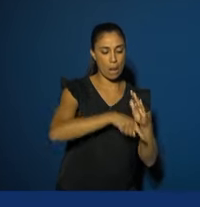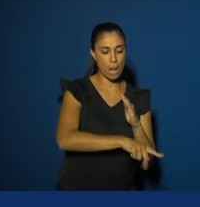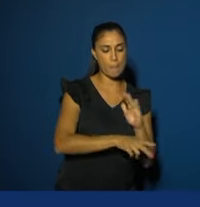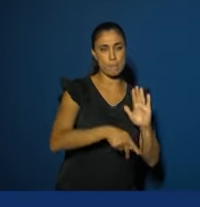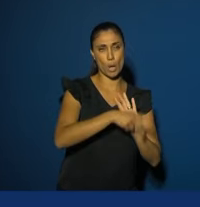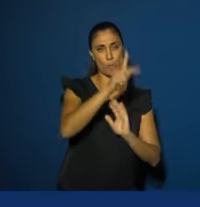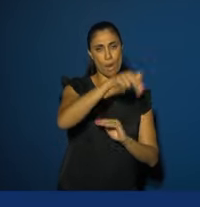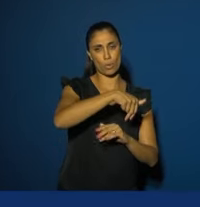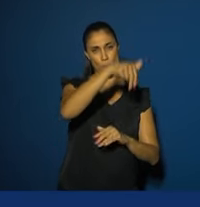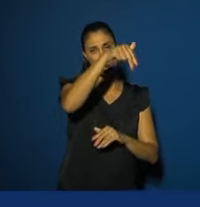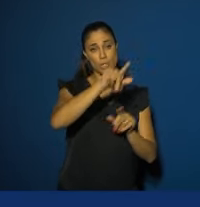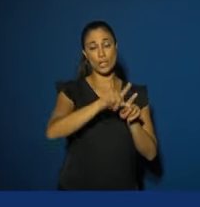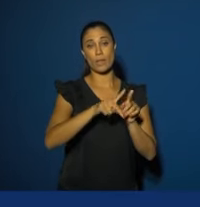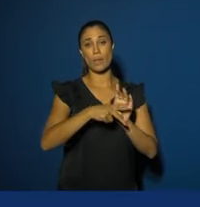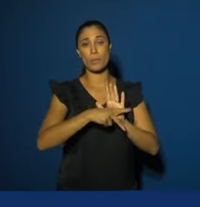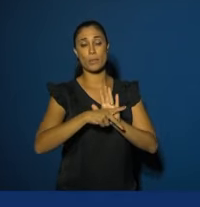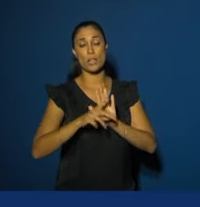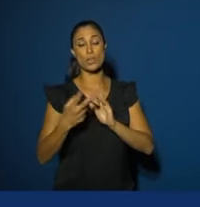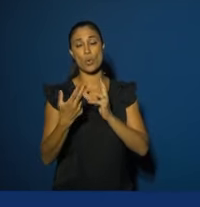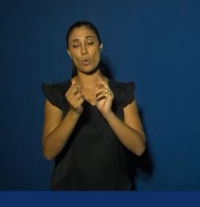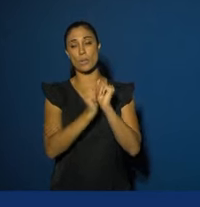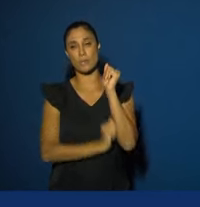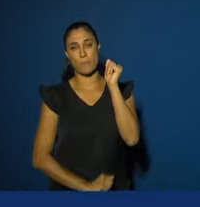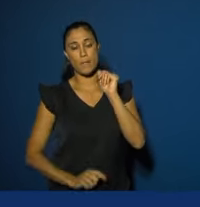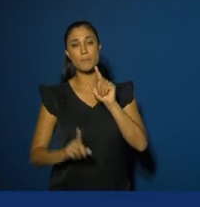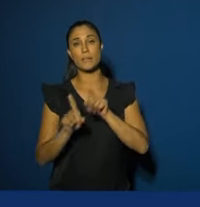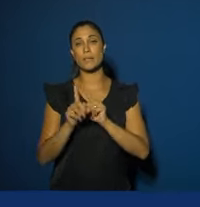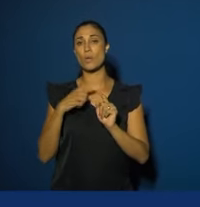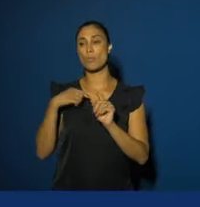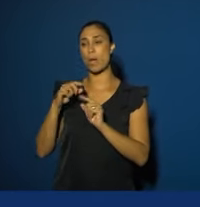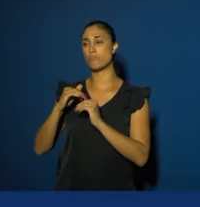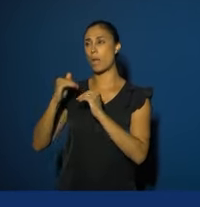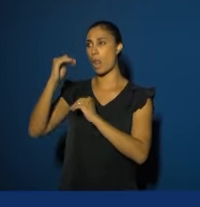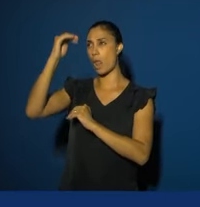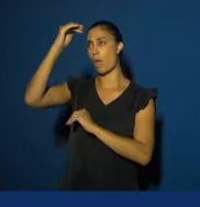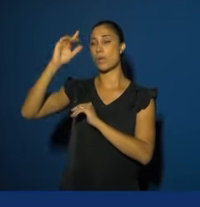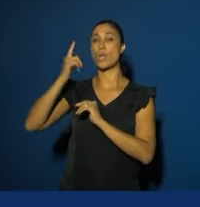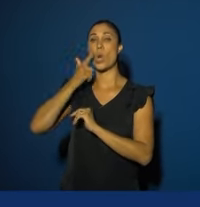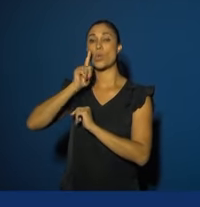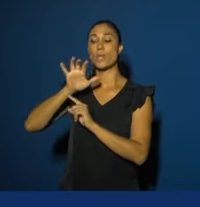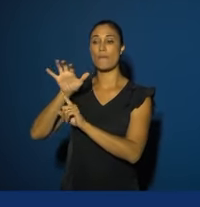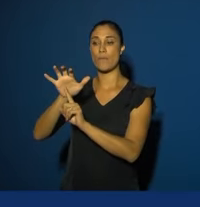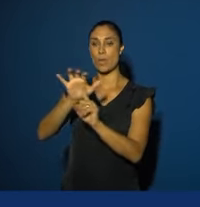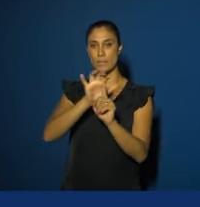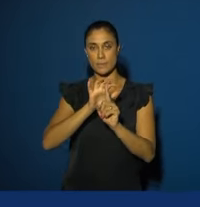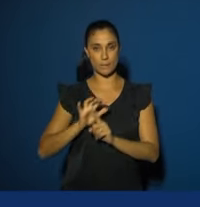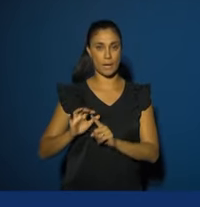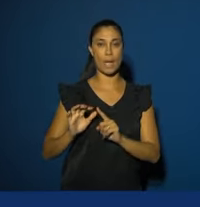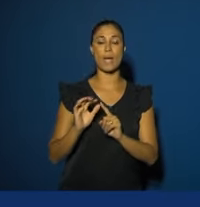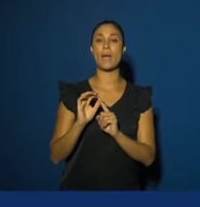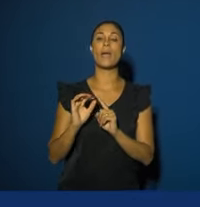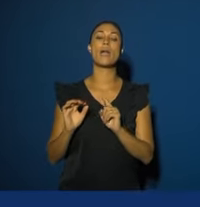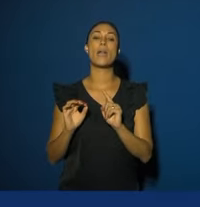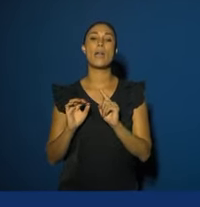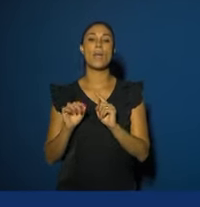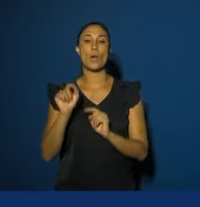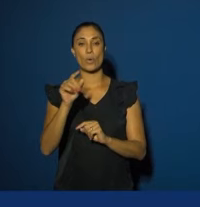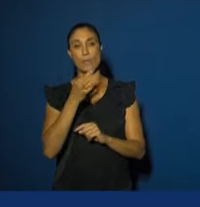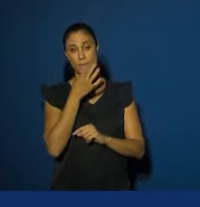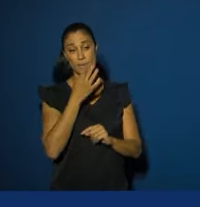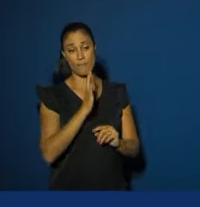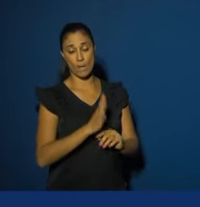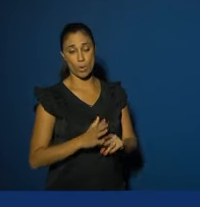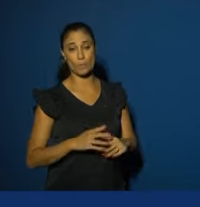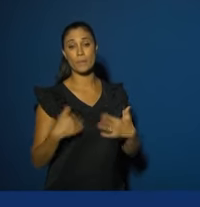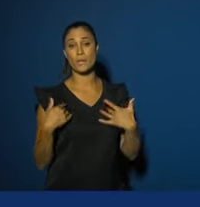Nordeste e aí você tem o projeto como da sabesc que você traz uma escala maior e com isso consegue impactar esse Mark Cher que você você comentou